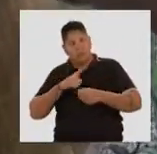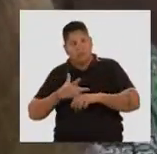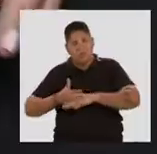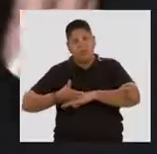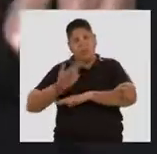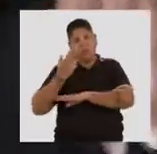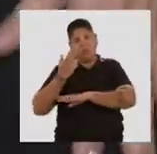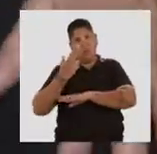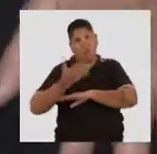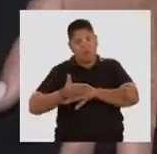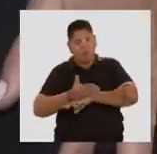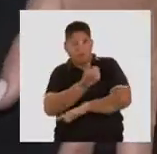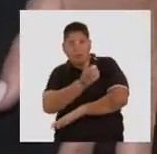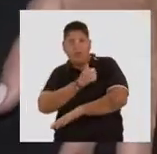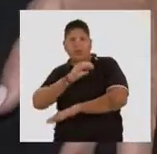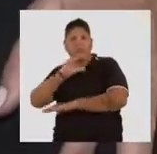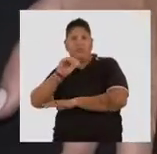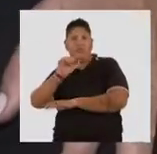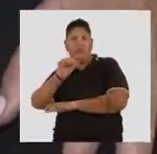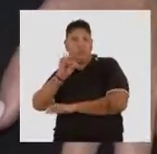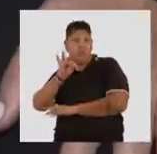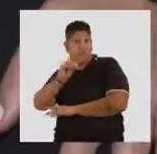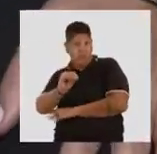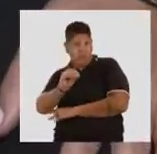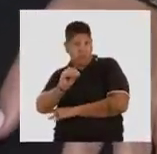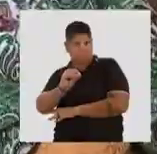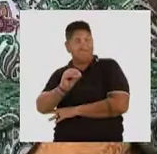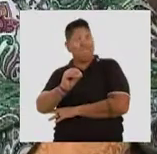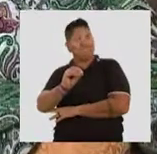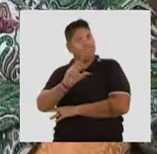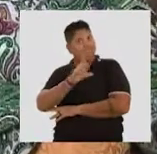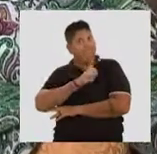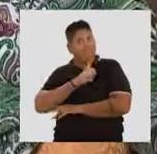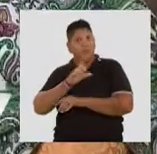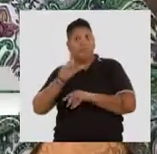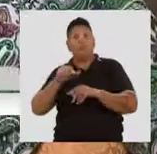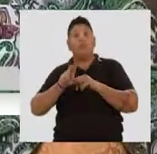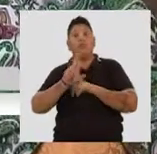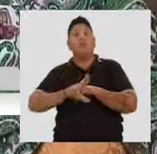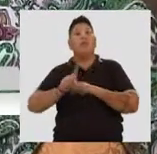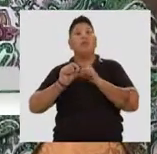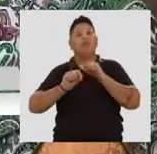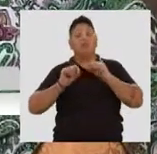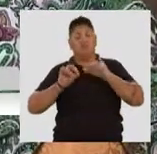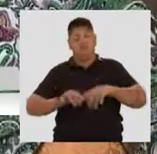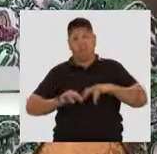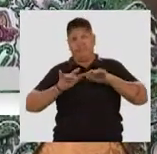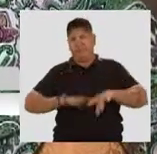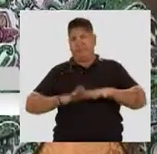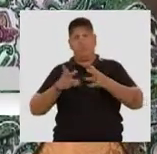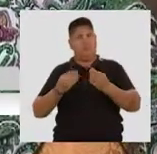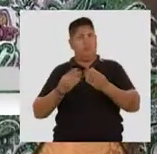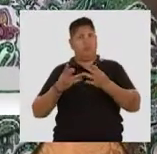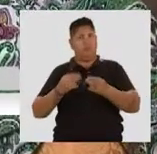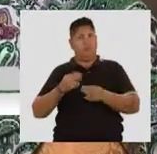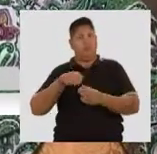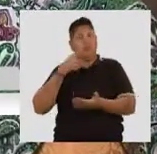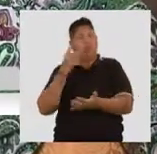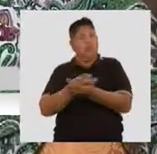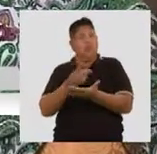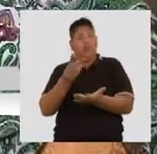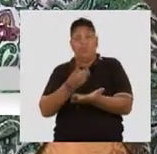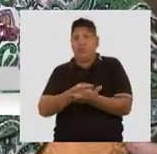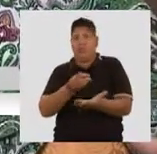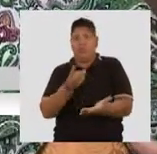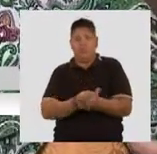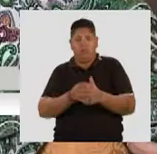precisou passar por cirurgia para retirar um cisto. Foi de datilografar muito, né?